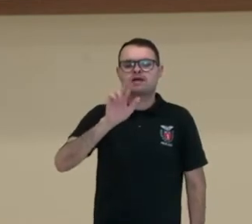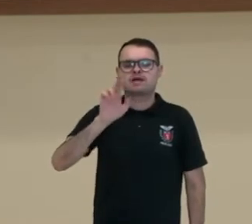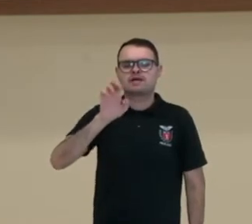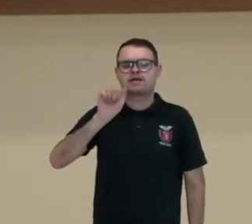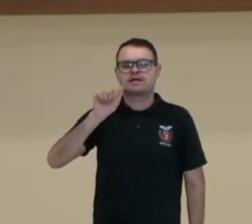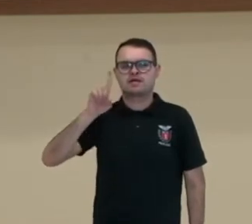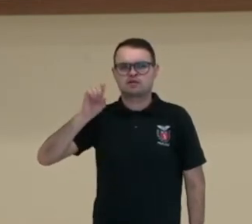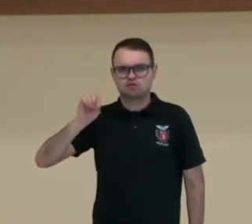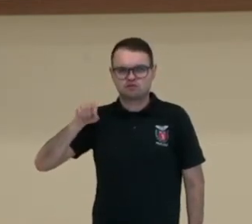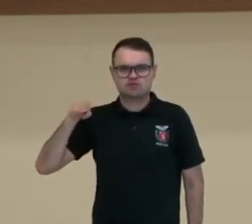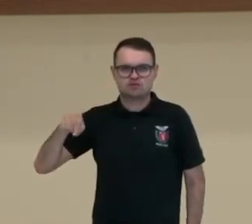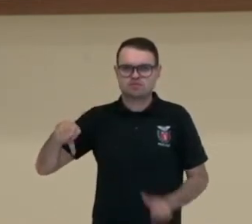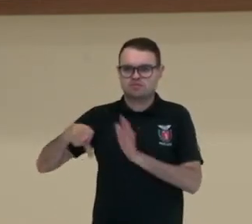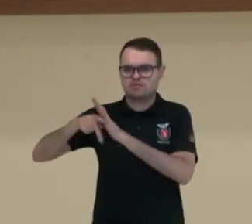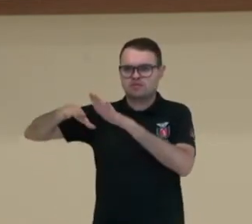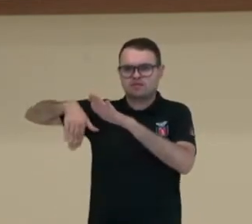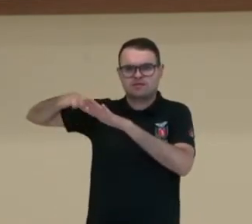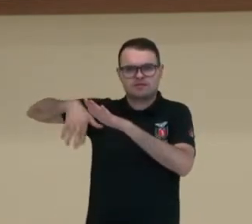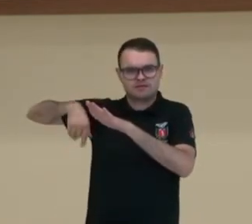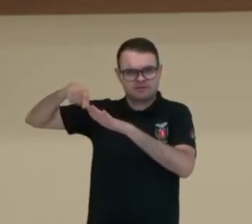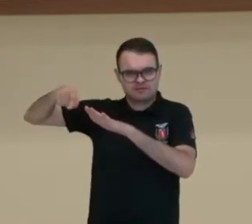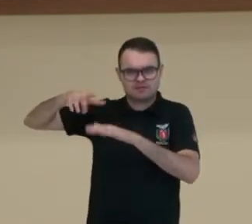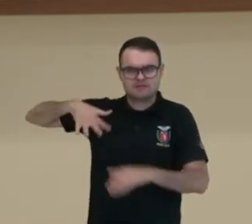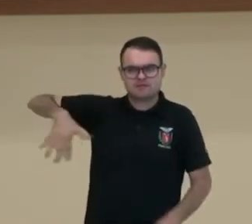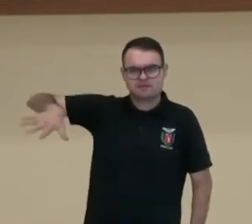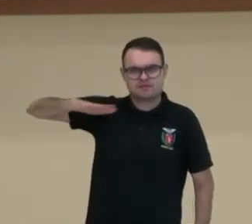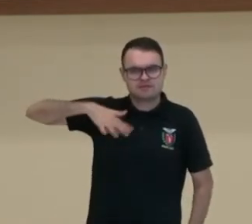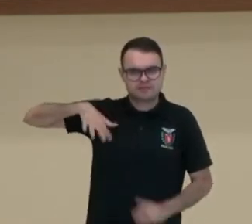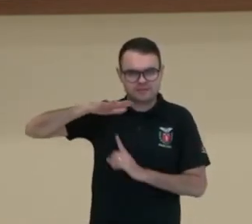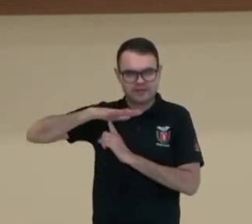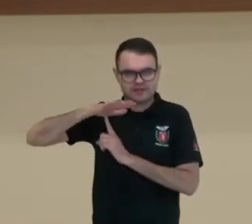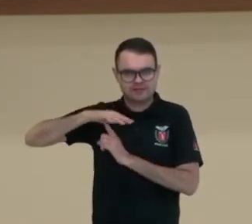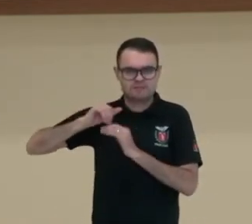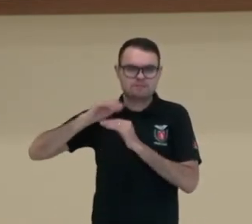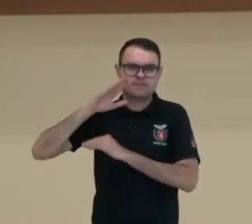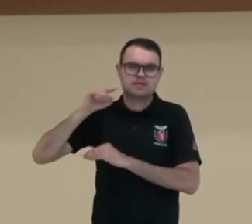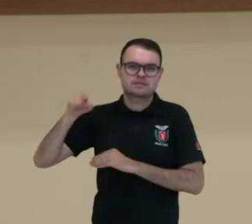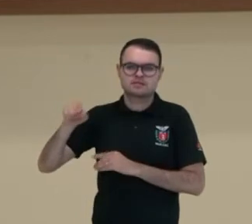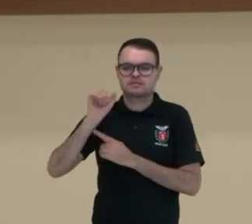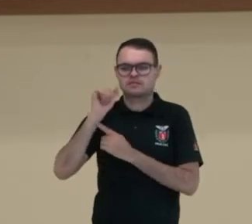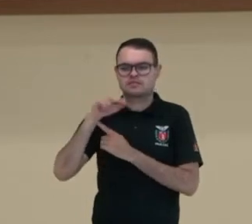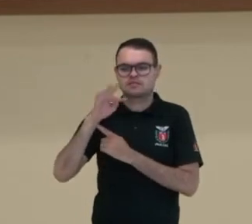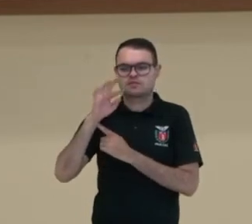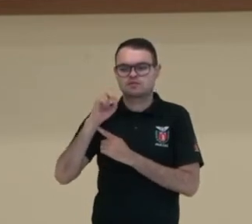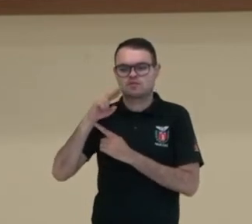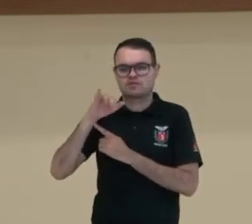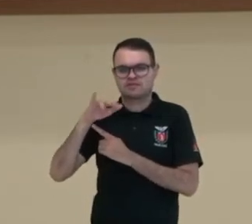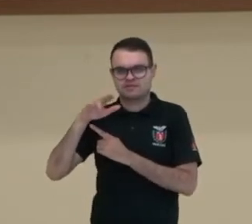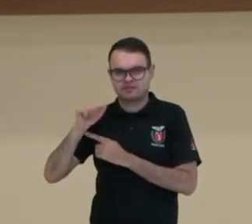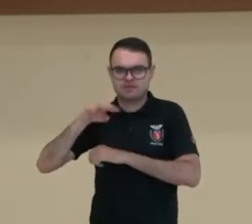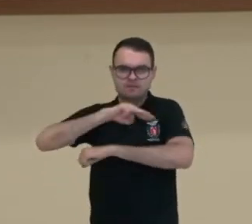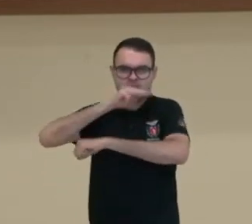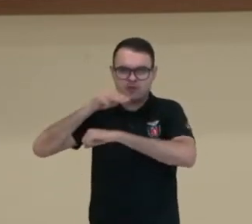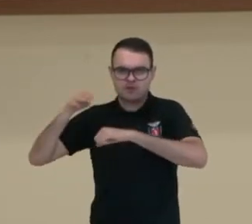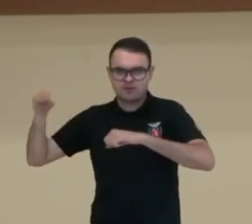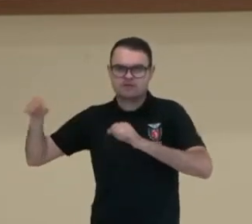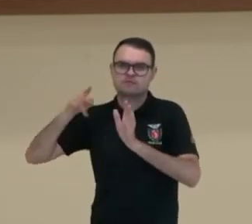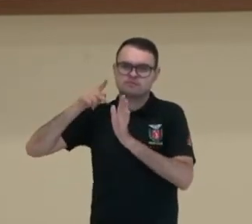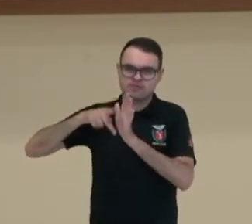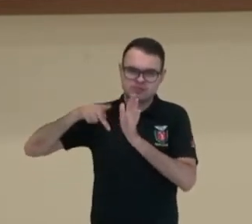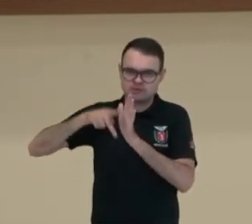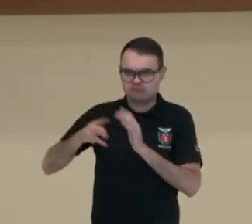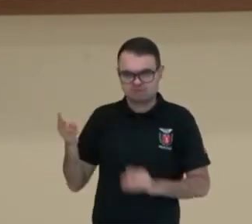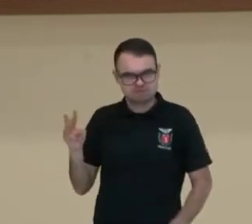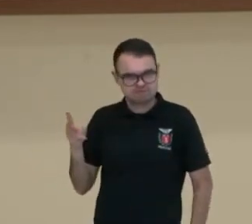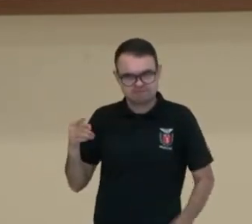litoral paranaense, da região, né, mais particular de Antonina, Morretes e